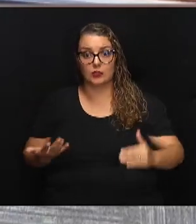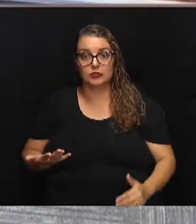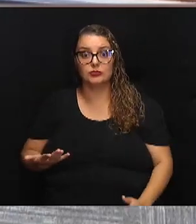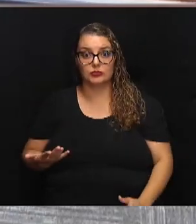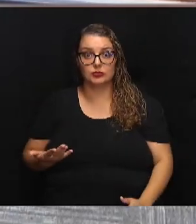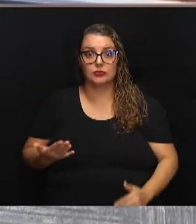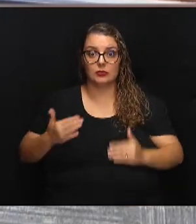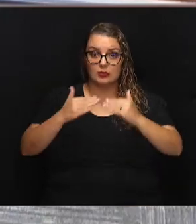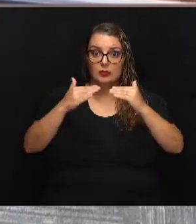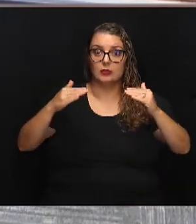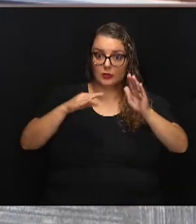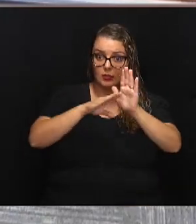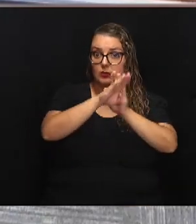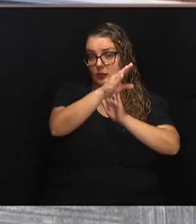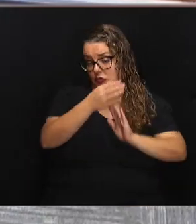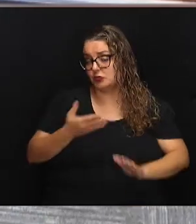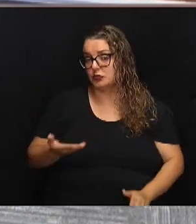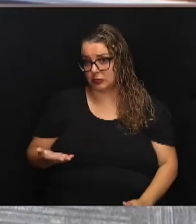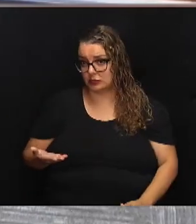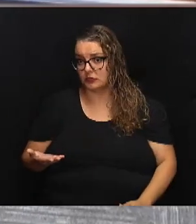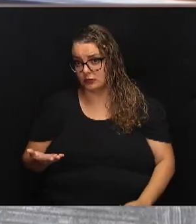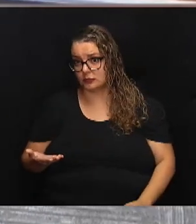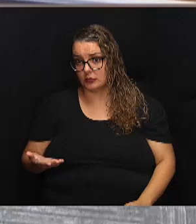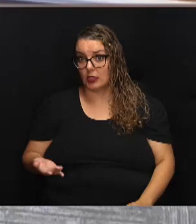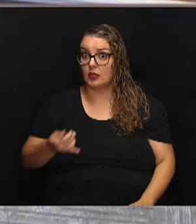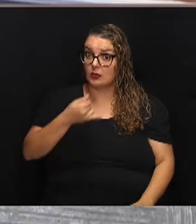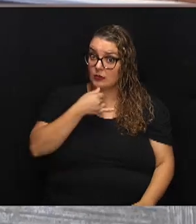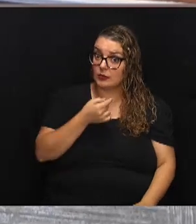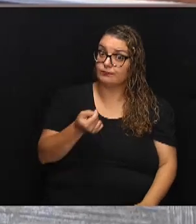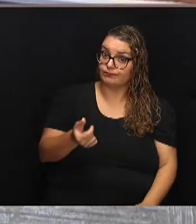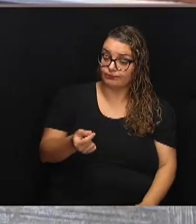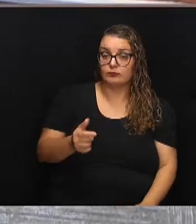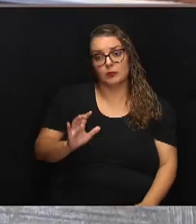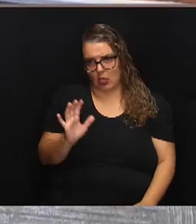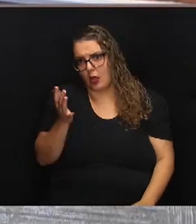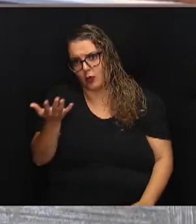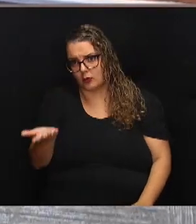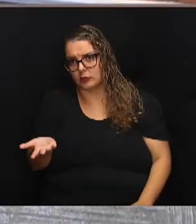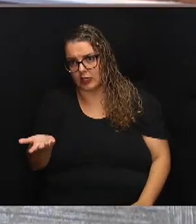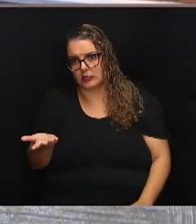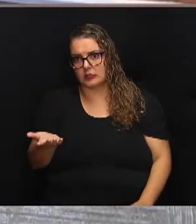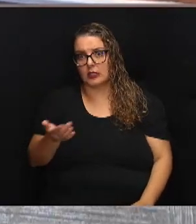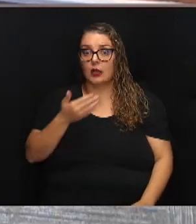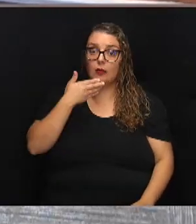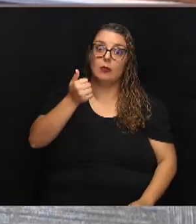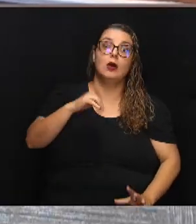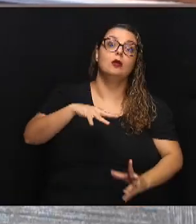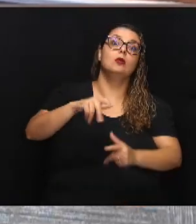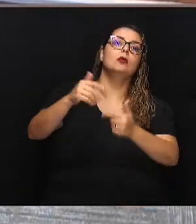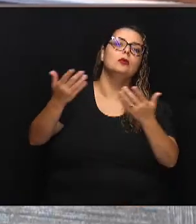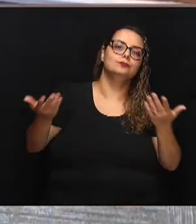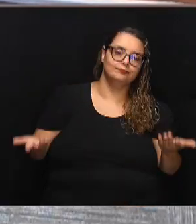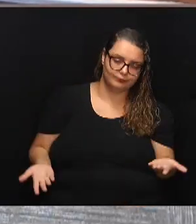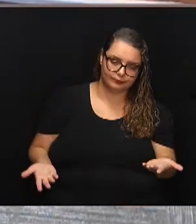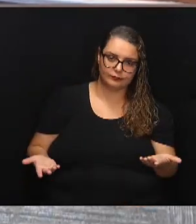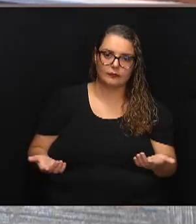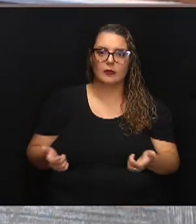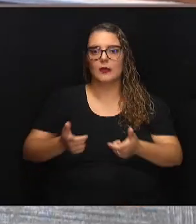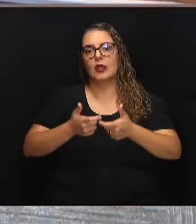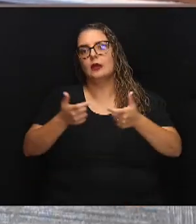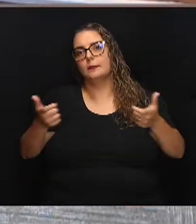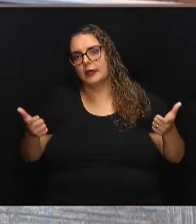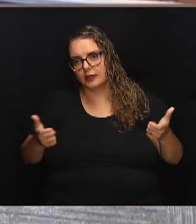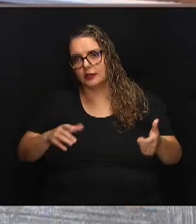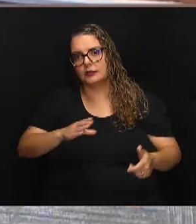isso aqui e ir melhorando. Então, infelizmente, são poucas, mas acontece, né? Que aí é o melhores do mundo. Boa parte das cidades, elas estão